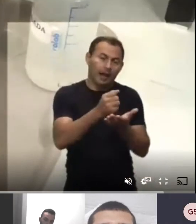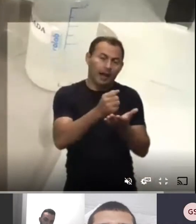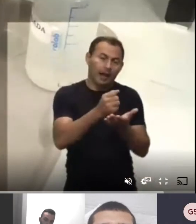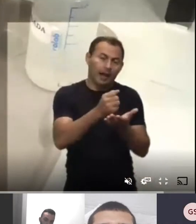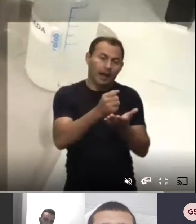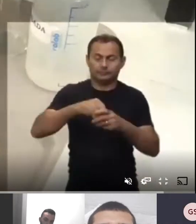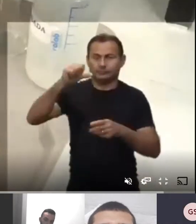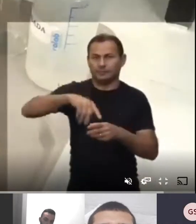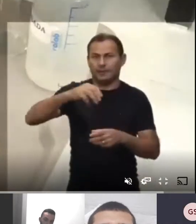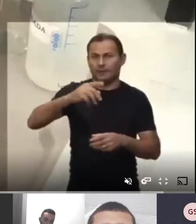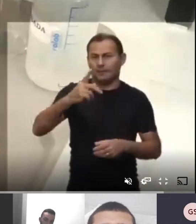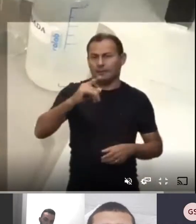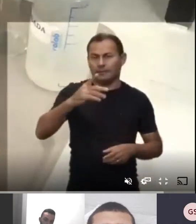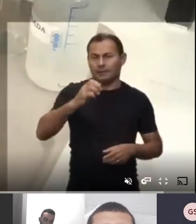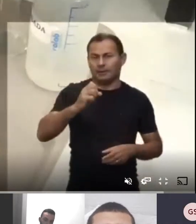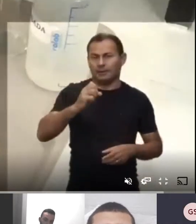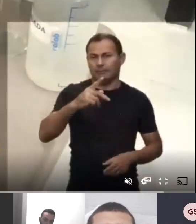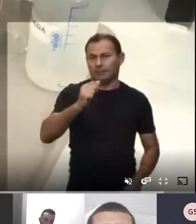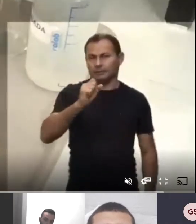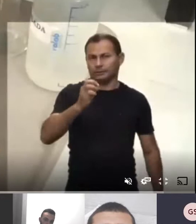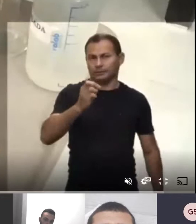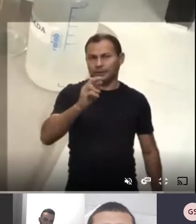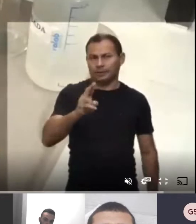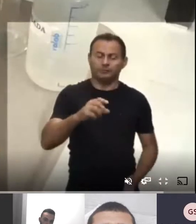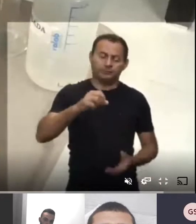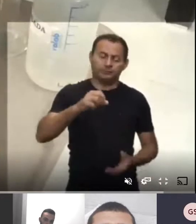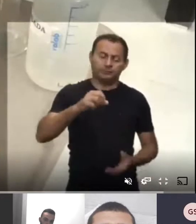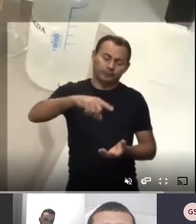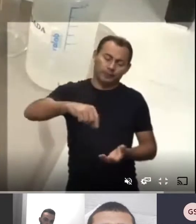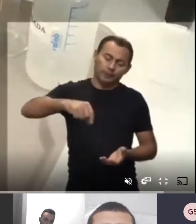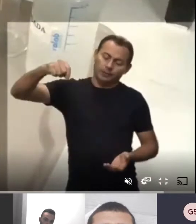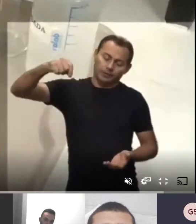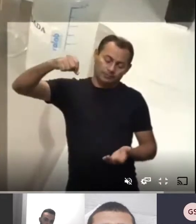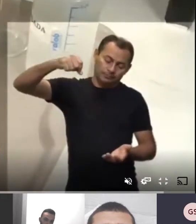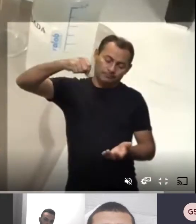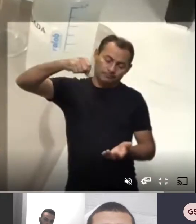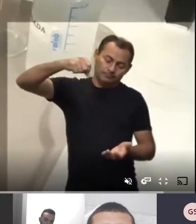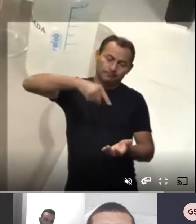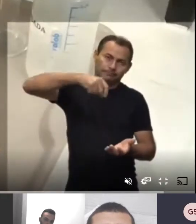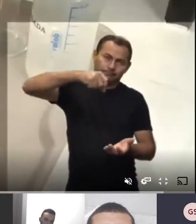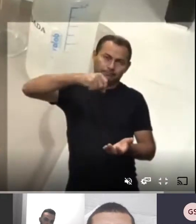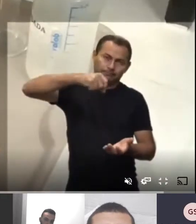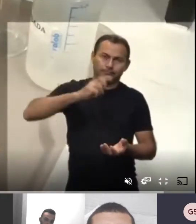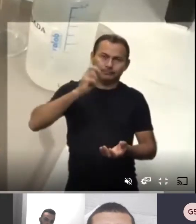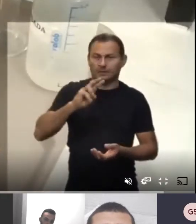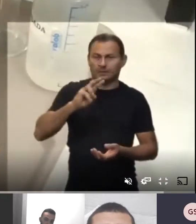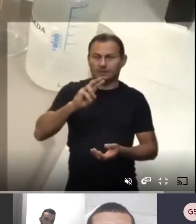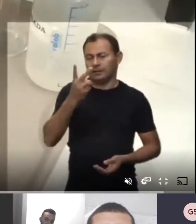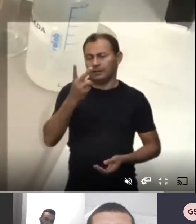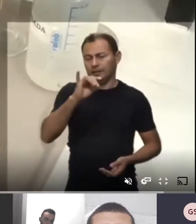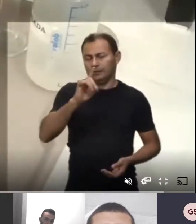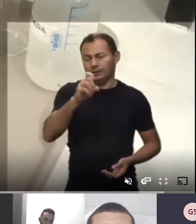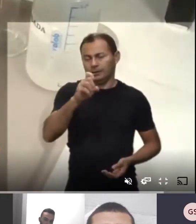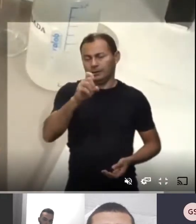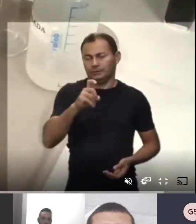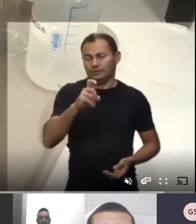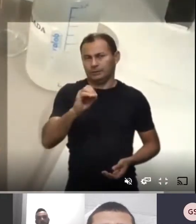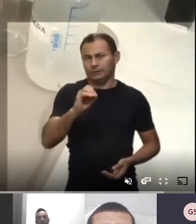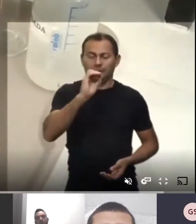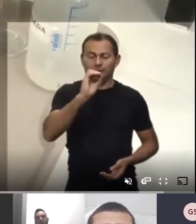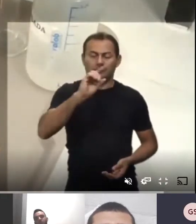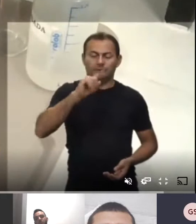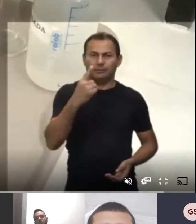Vou pegar um pouco com a pipeta de Pasteur. Peguei meu hidróxido de sódio, coloquei na água com fenolftaleína, que a fenolftaleína é